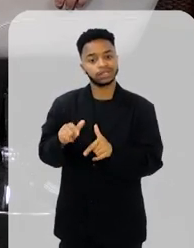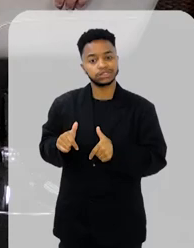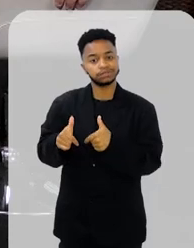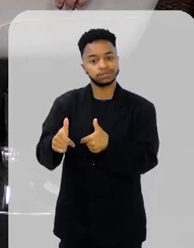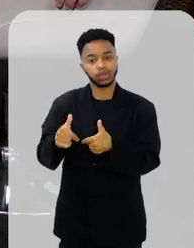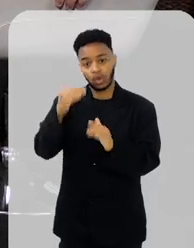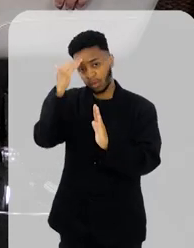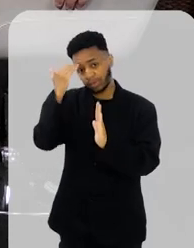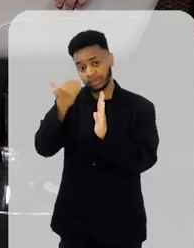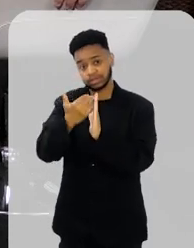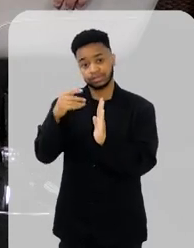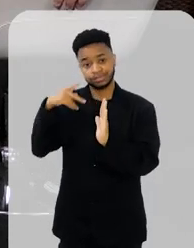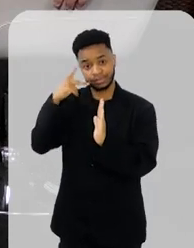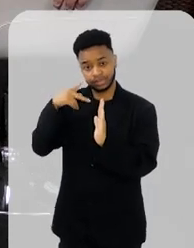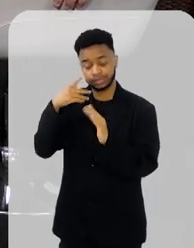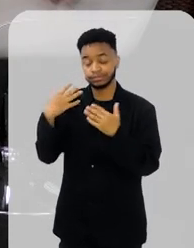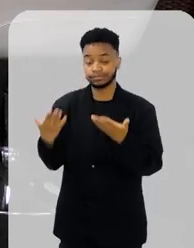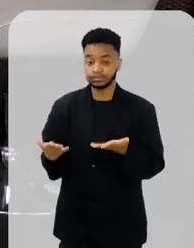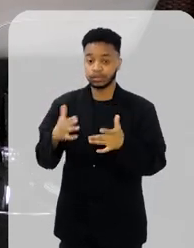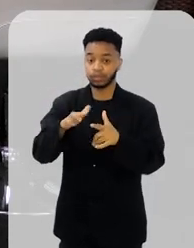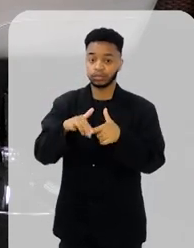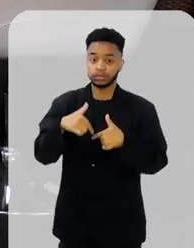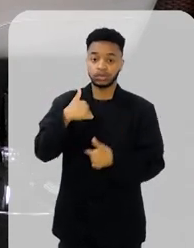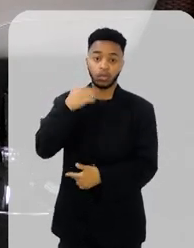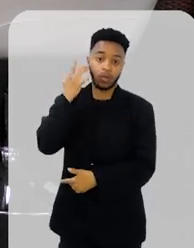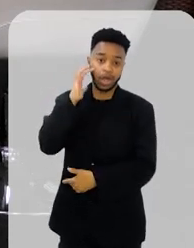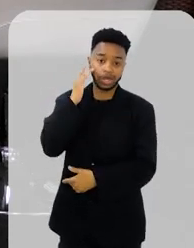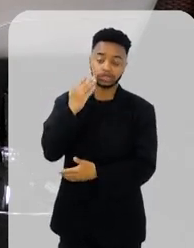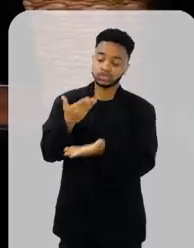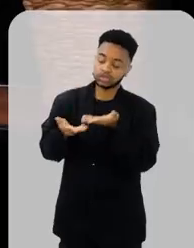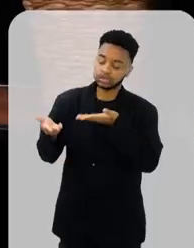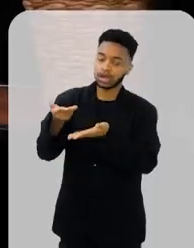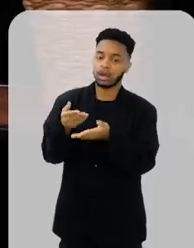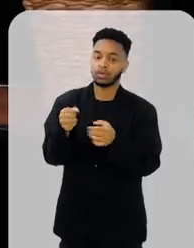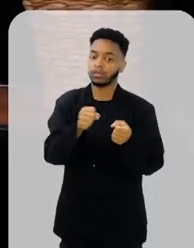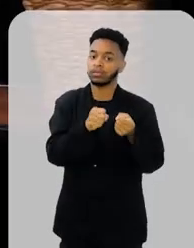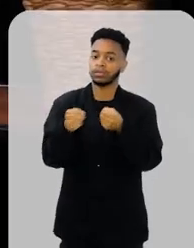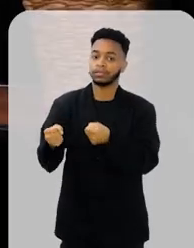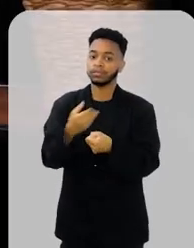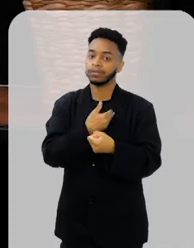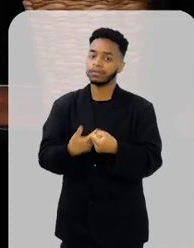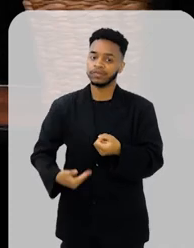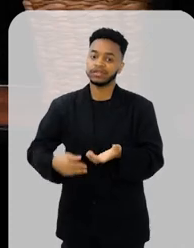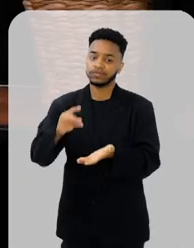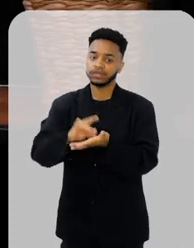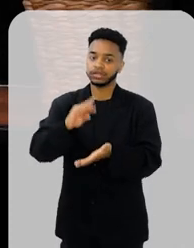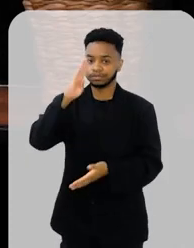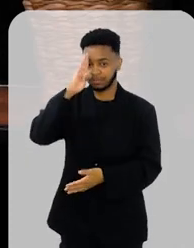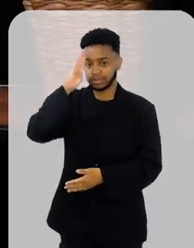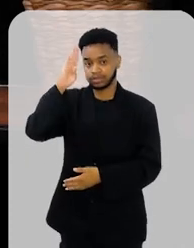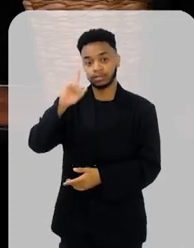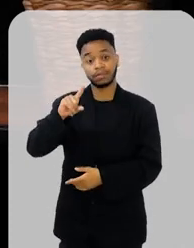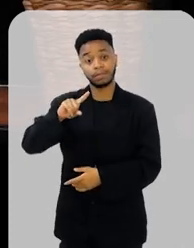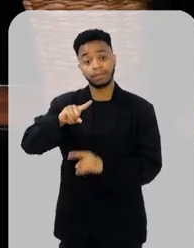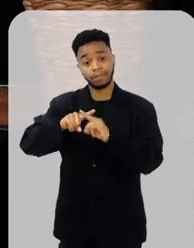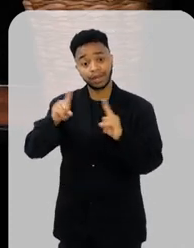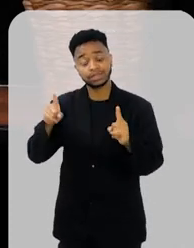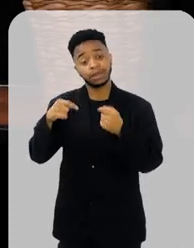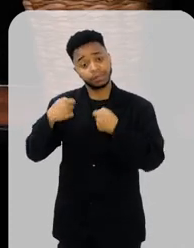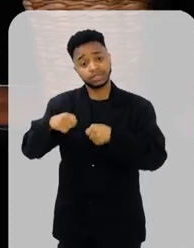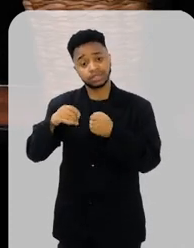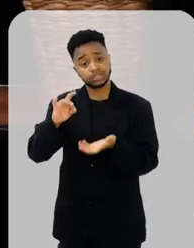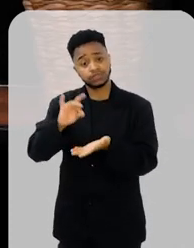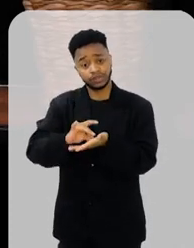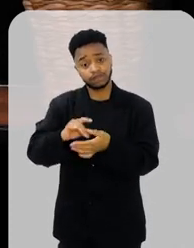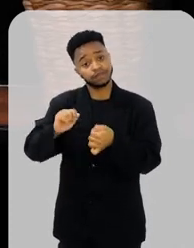fato, implementar a política. Então, por isso que eu acho que o diálogo com o poder público é fundamental, mas o